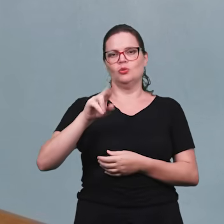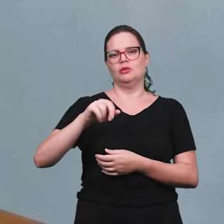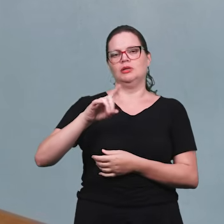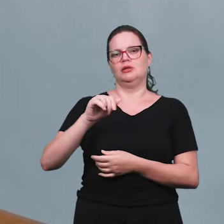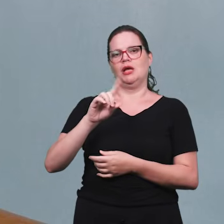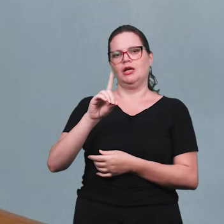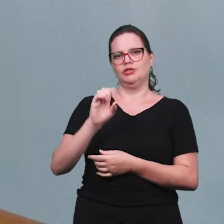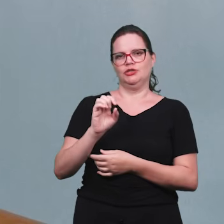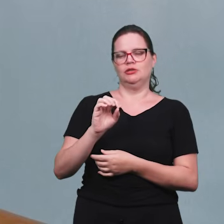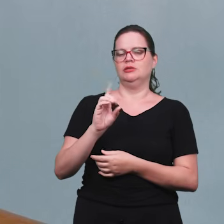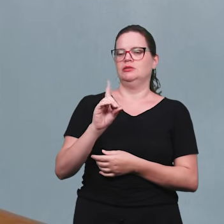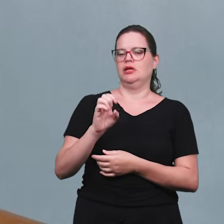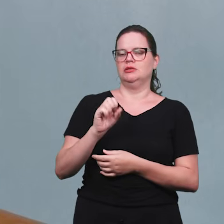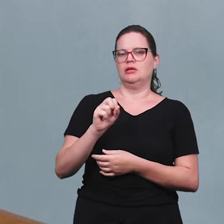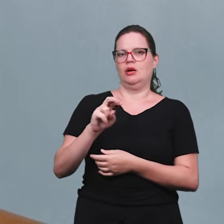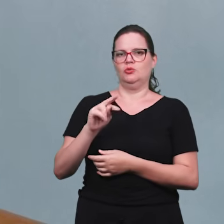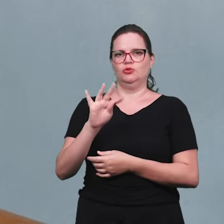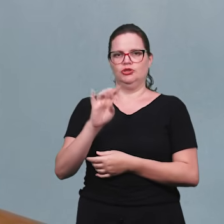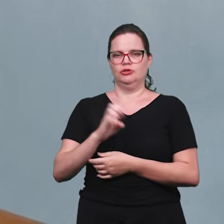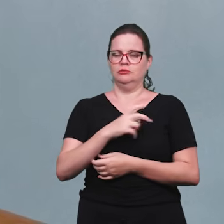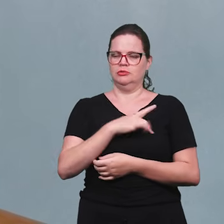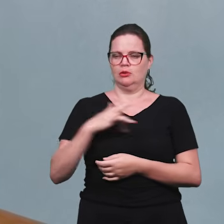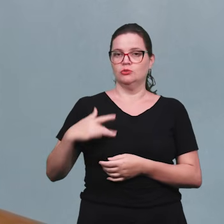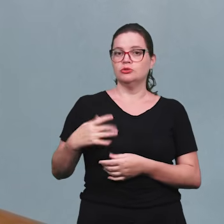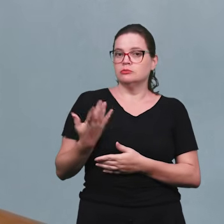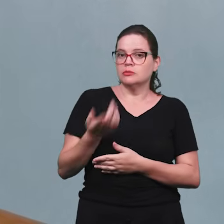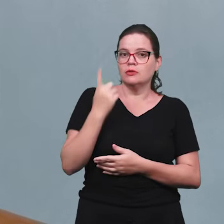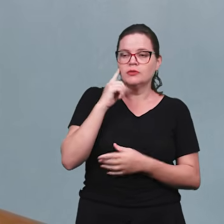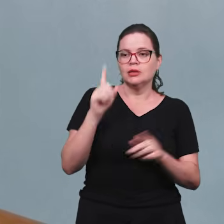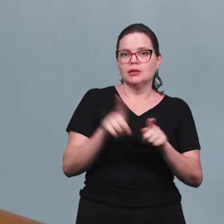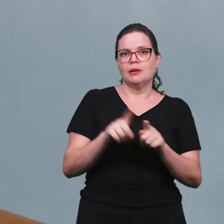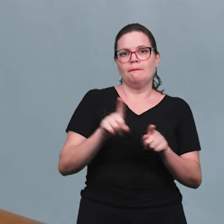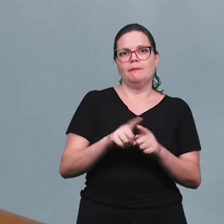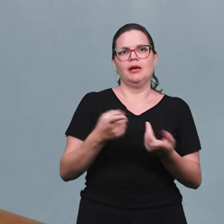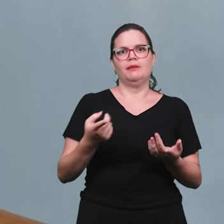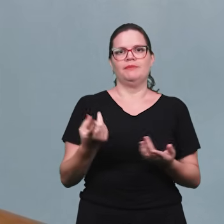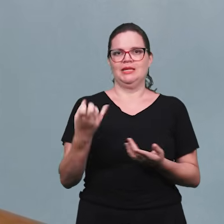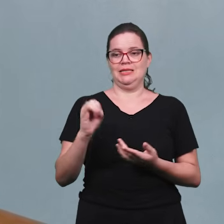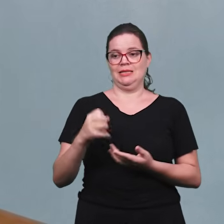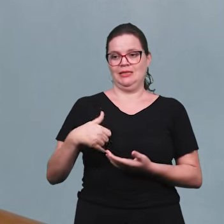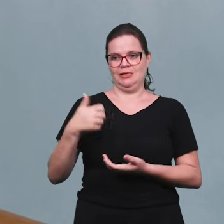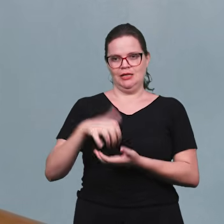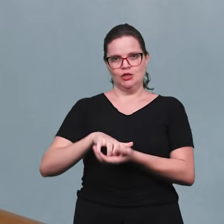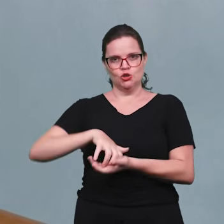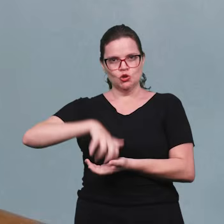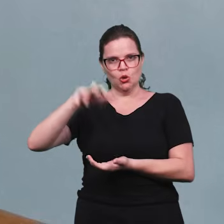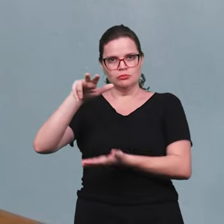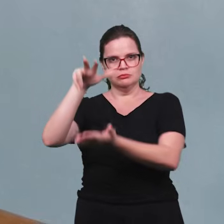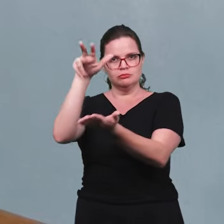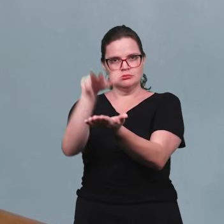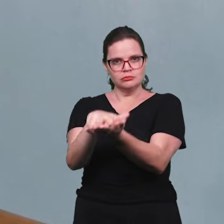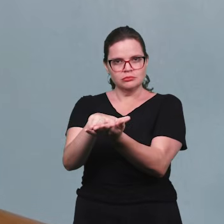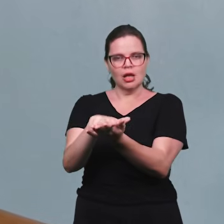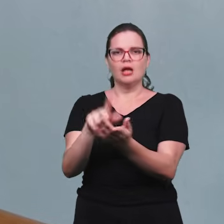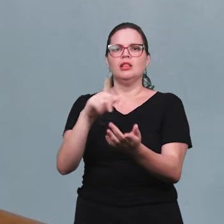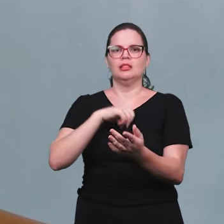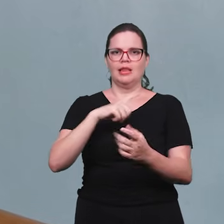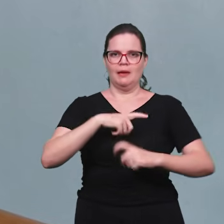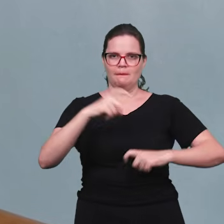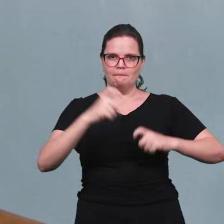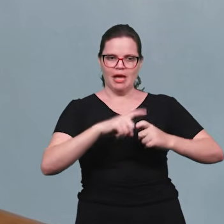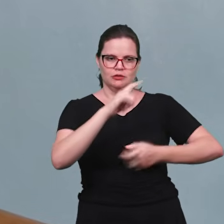tem mais ainda, nas prefeituras, idosos acamados têm direito, com laudo dos